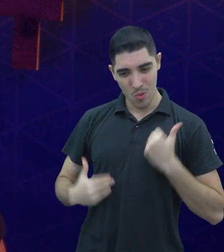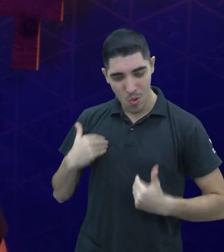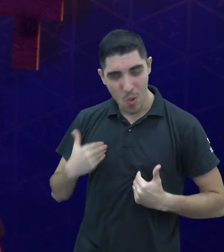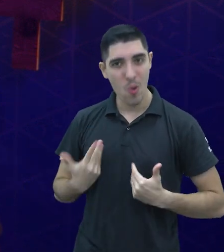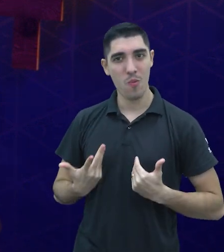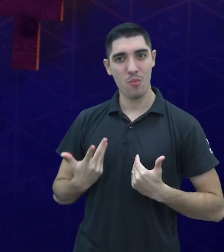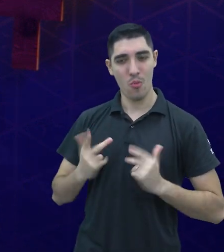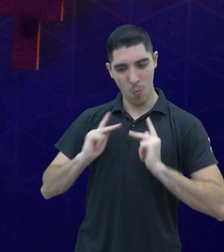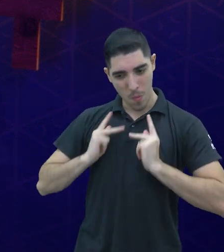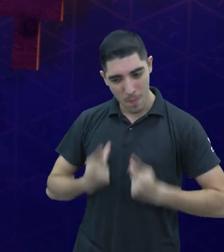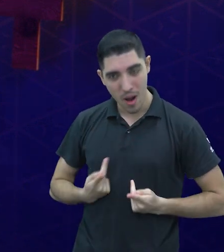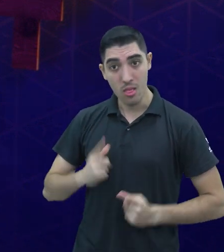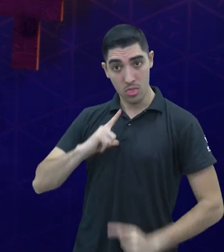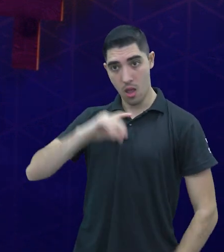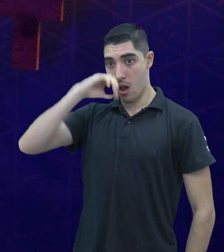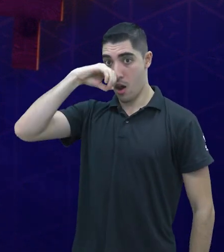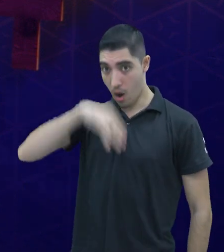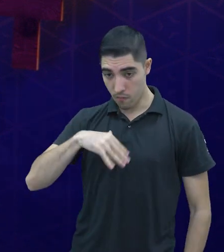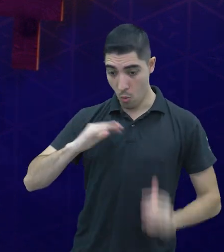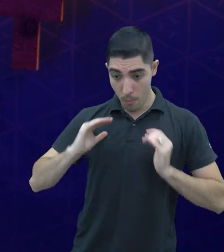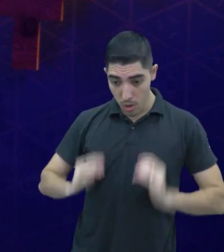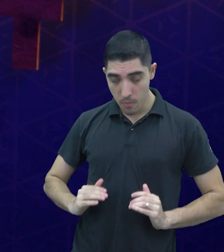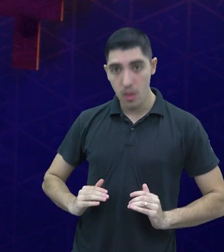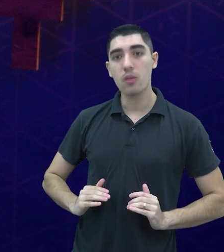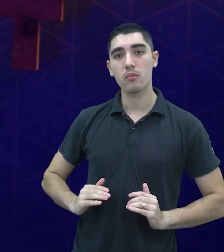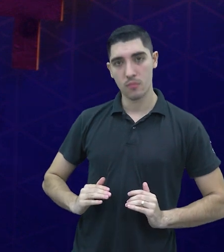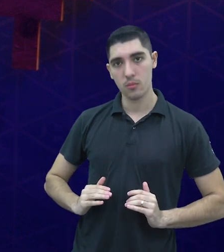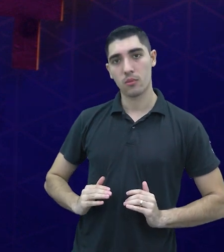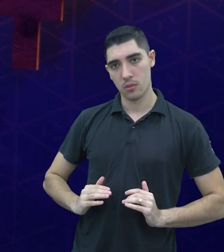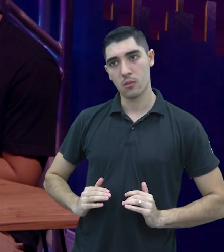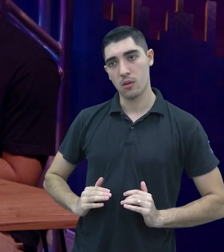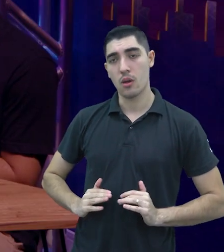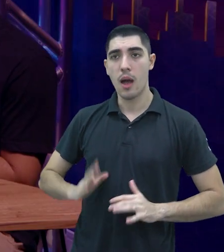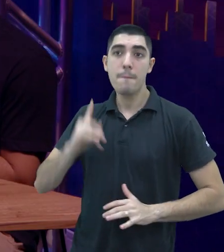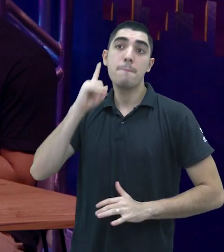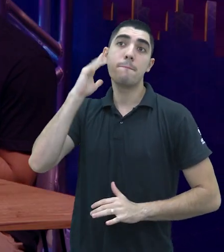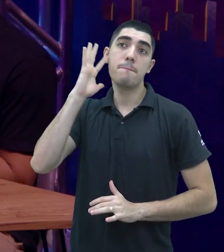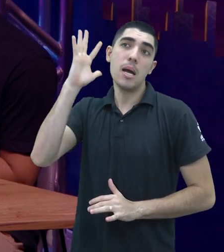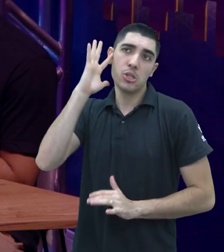traço de personalidade, ela é uma violência.